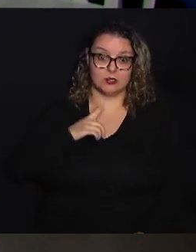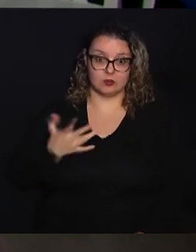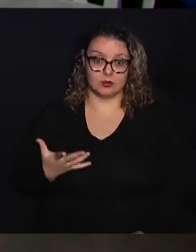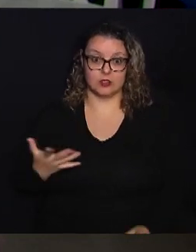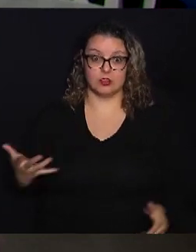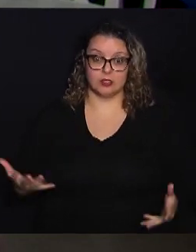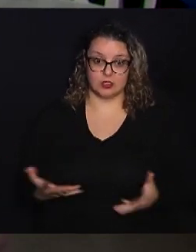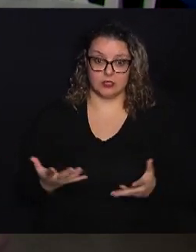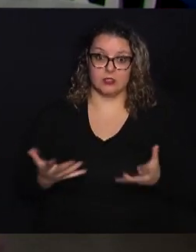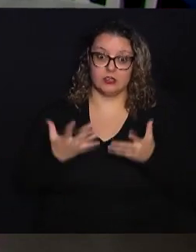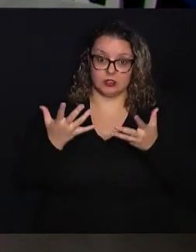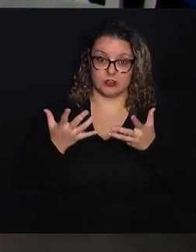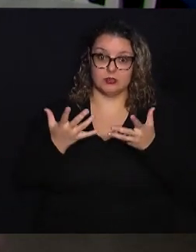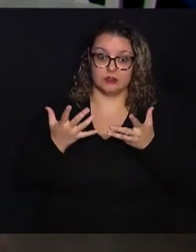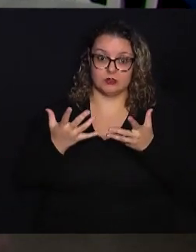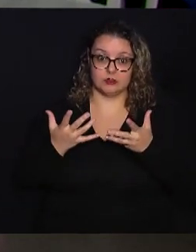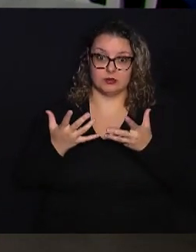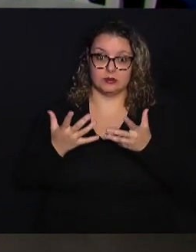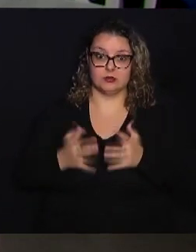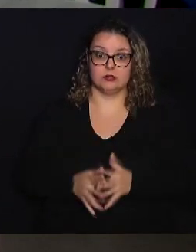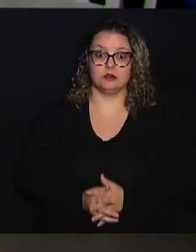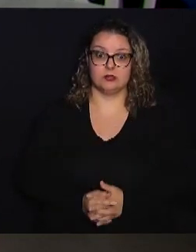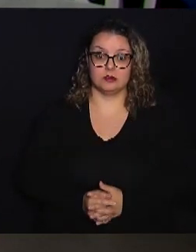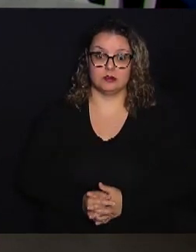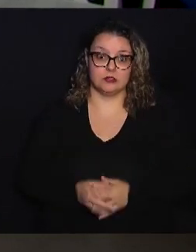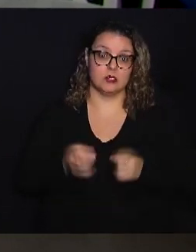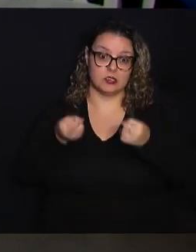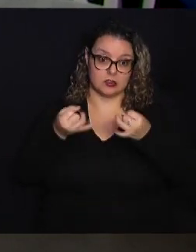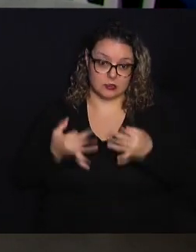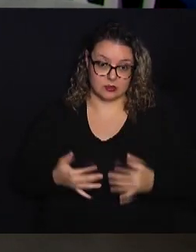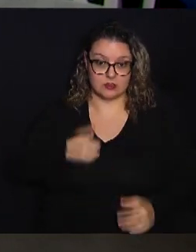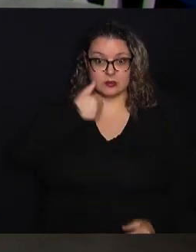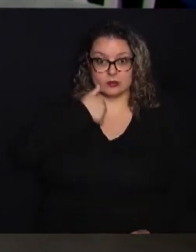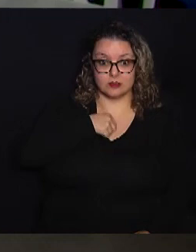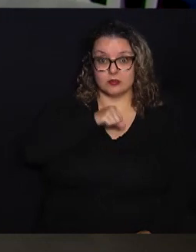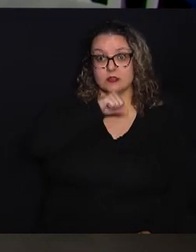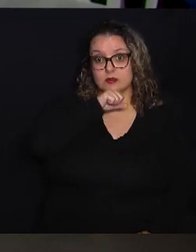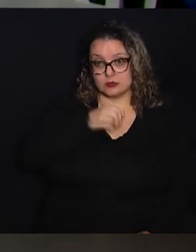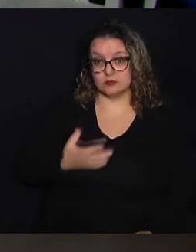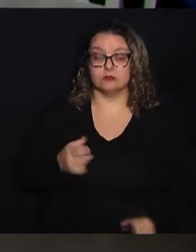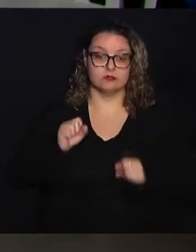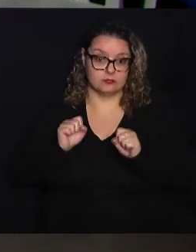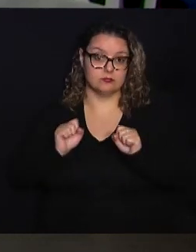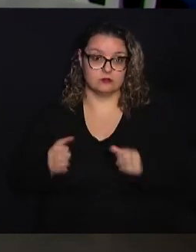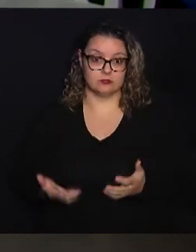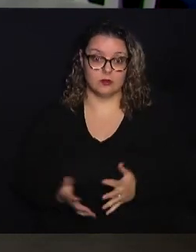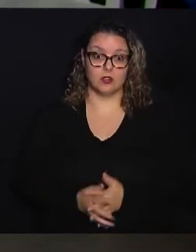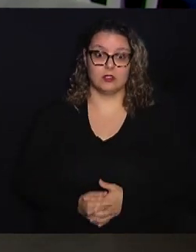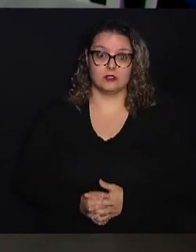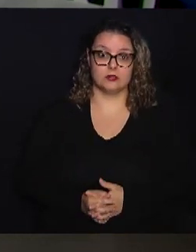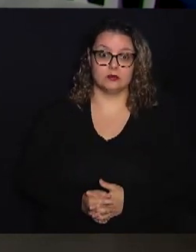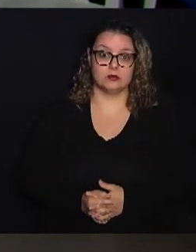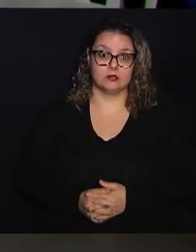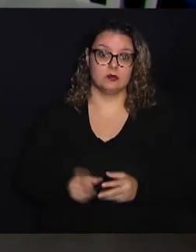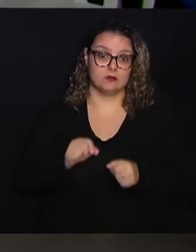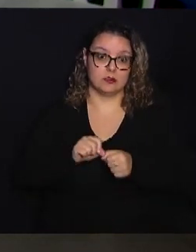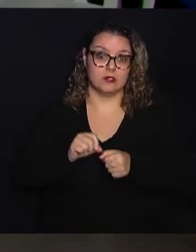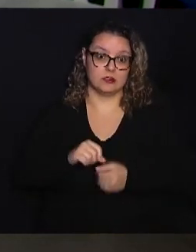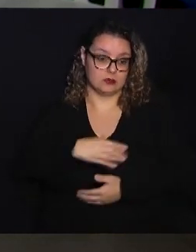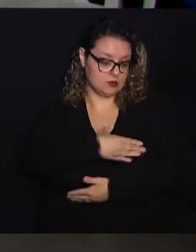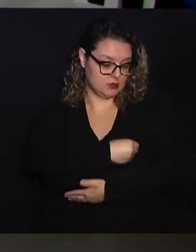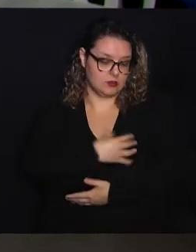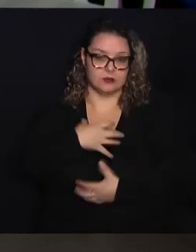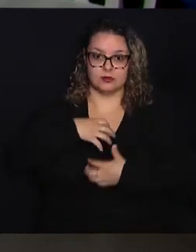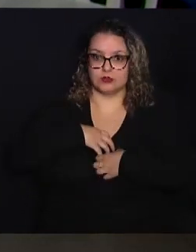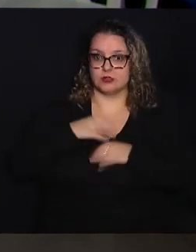haja essa esse estímulo e essa orientação das Mães para que possam fazer a